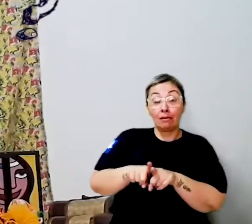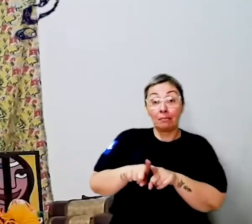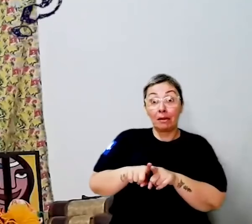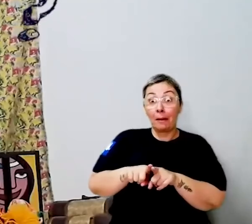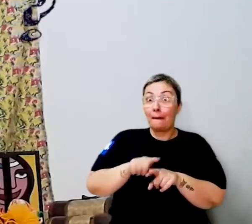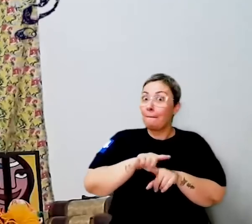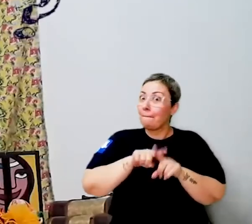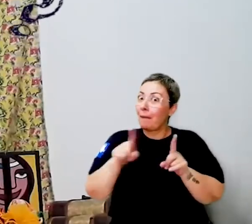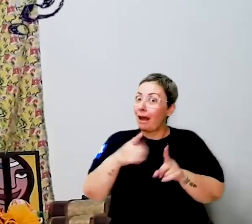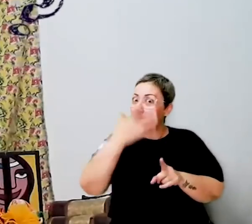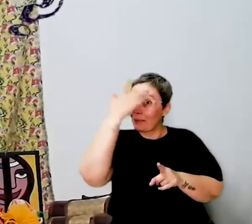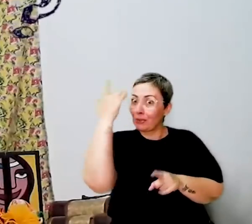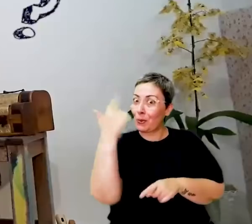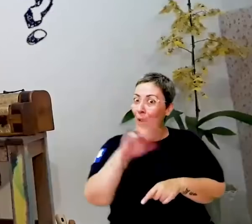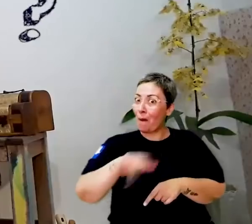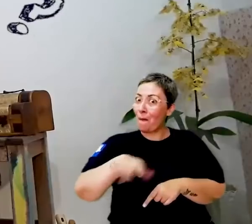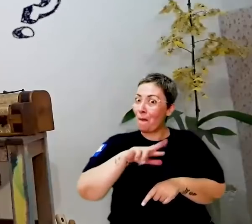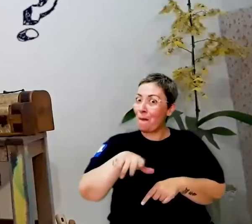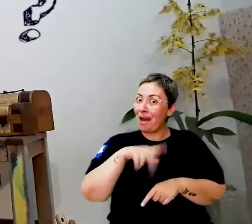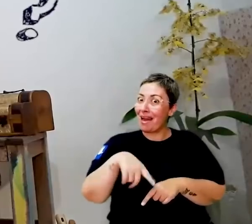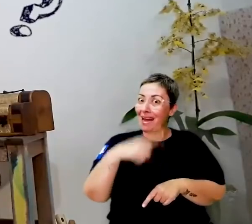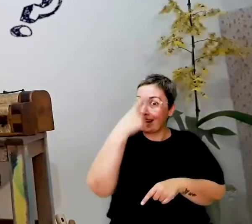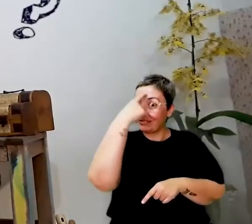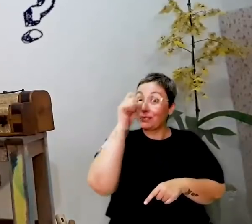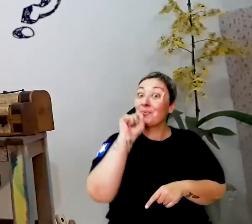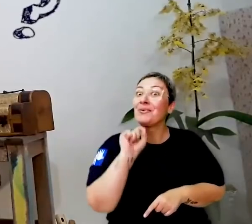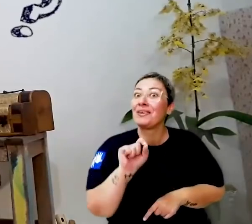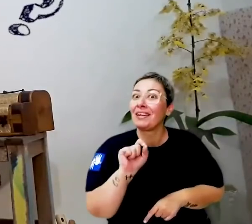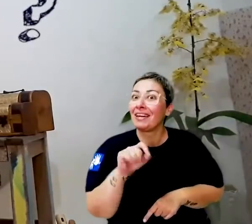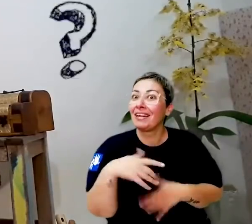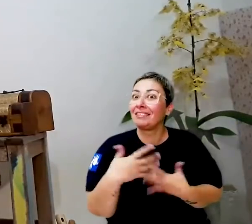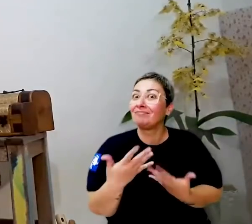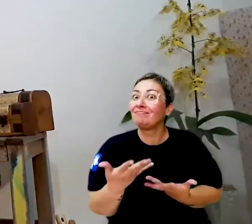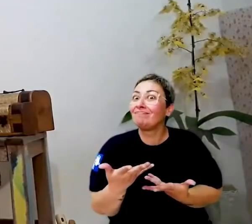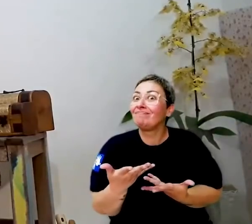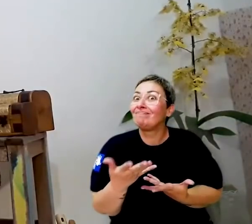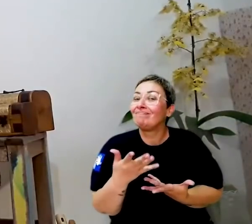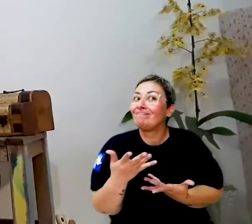Garanto que não é gente, adivinhe o que é.